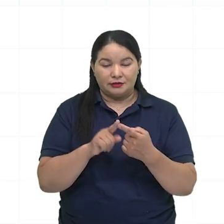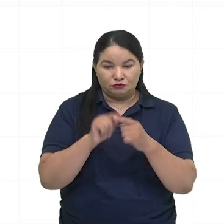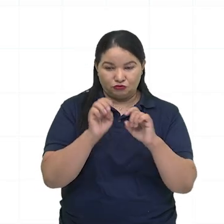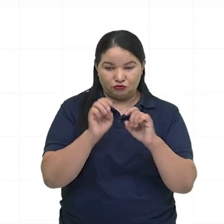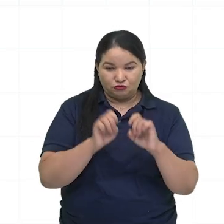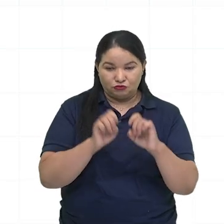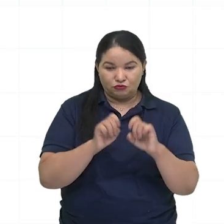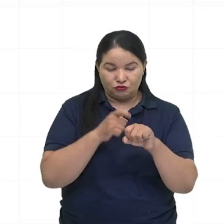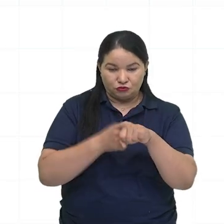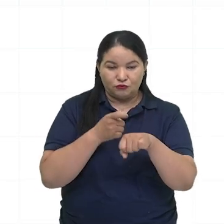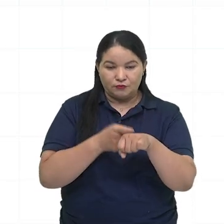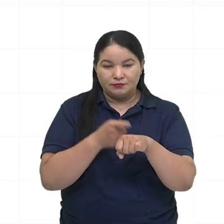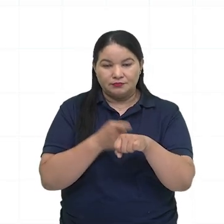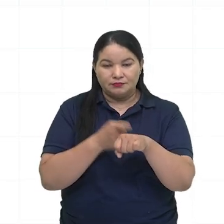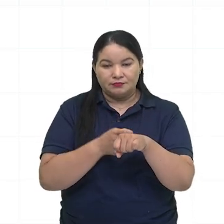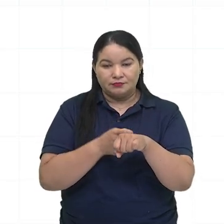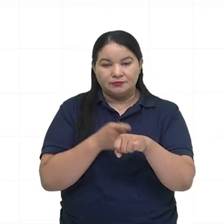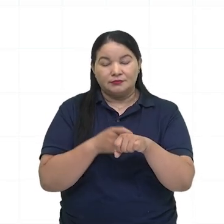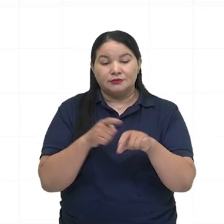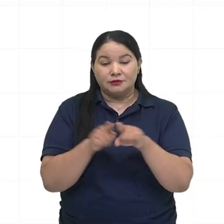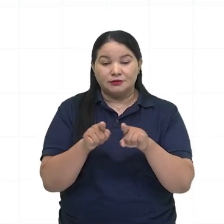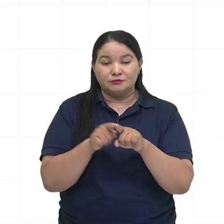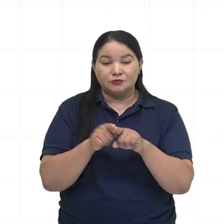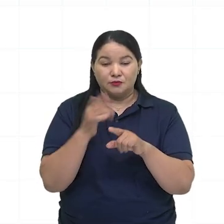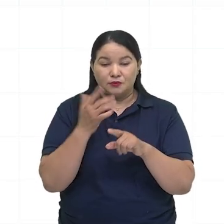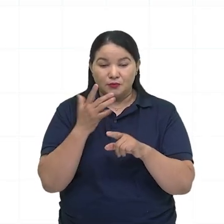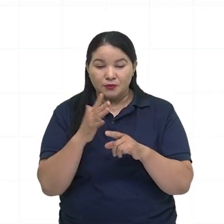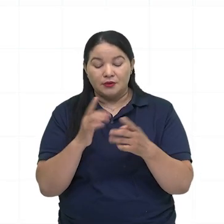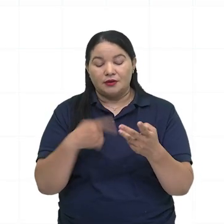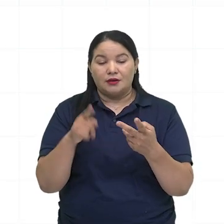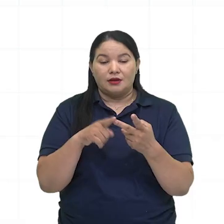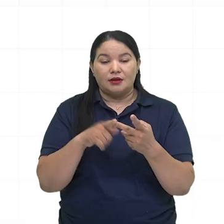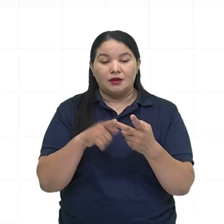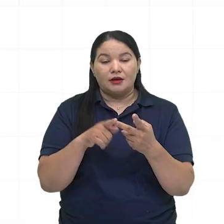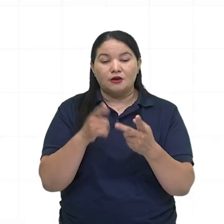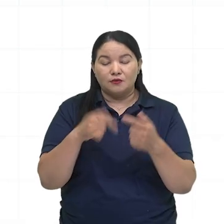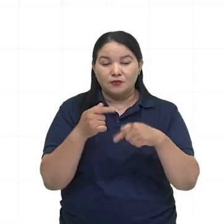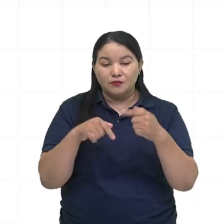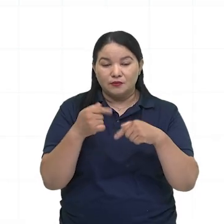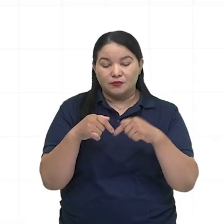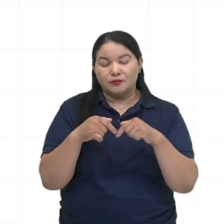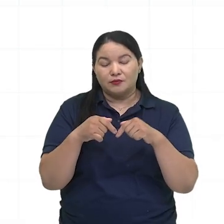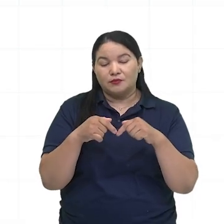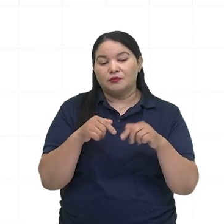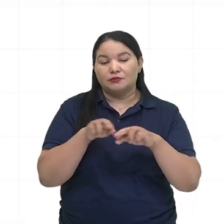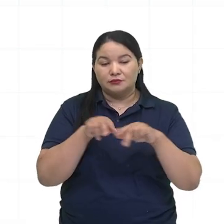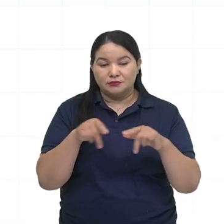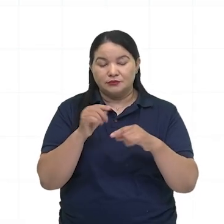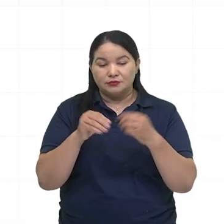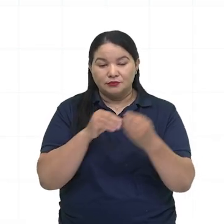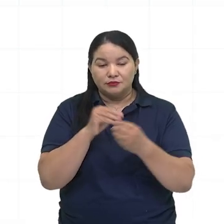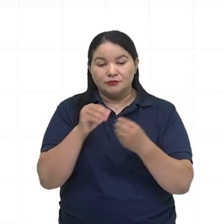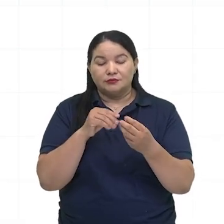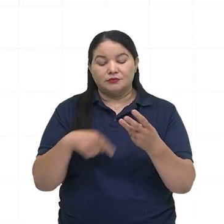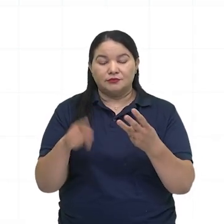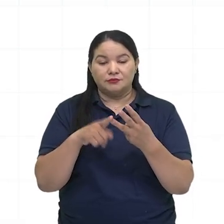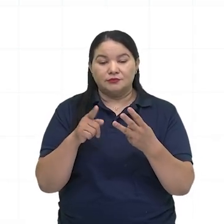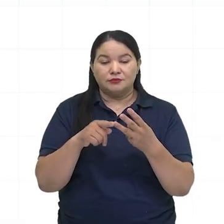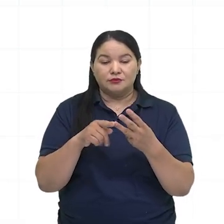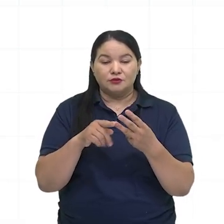estrutura sólida, né, e cristalina, a composição química definida, o arranjo,